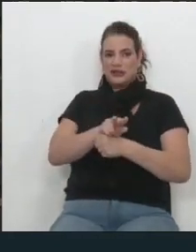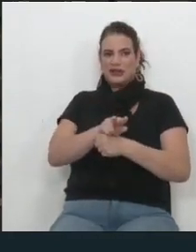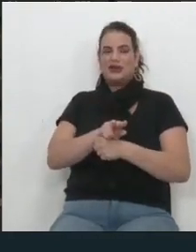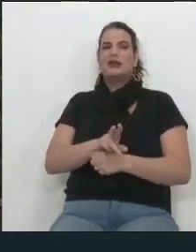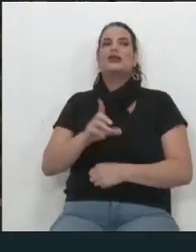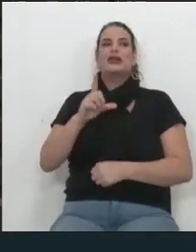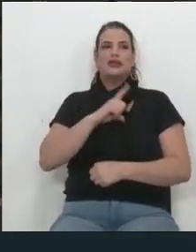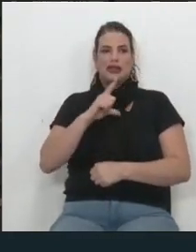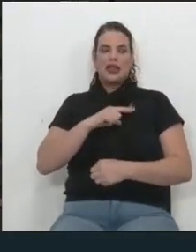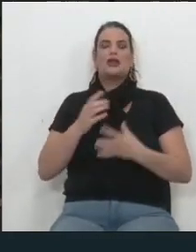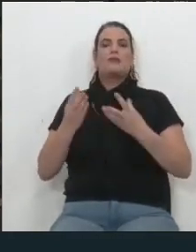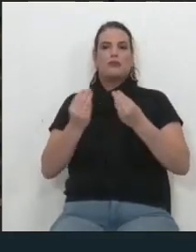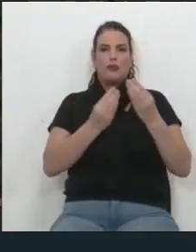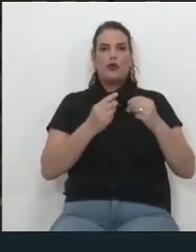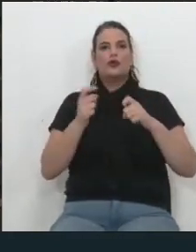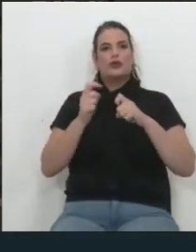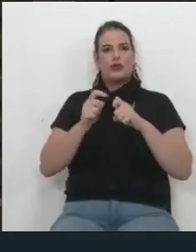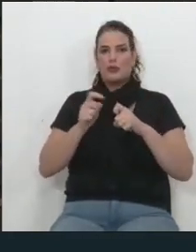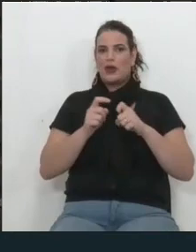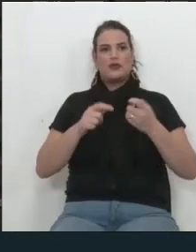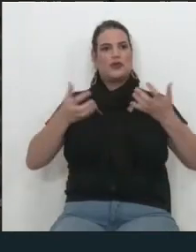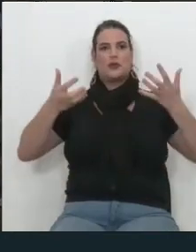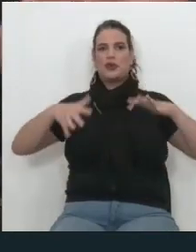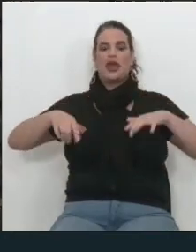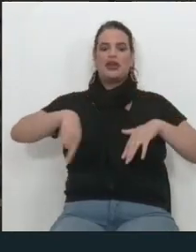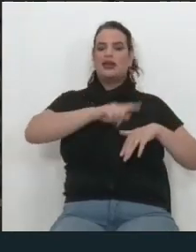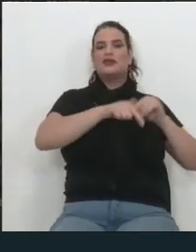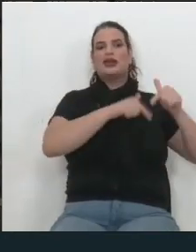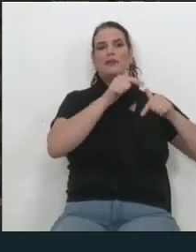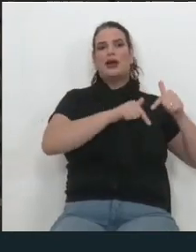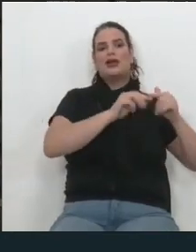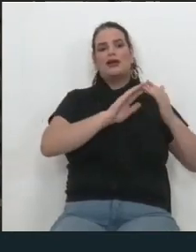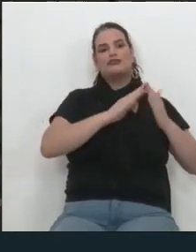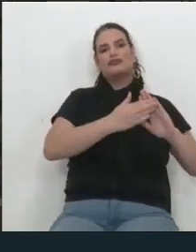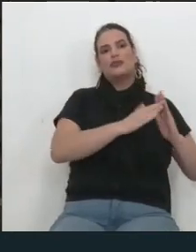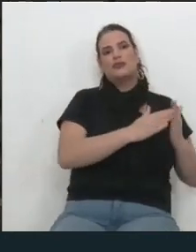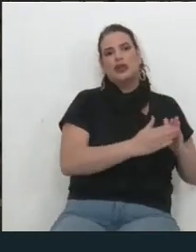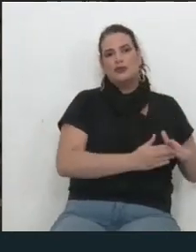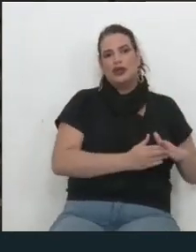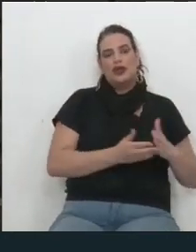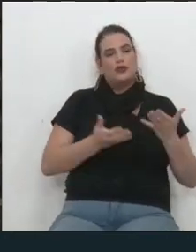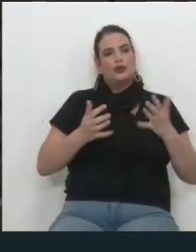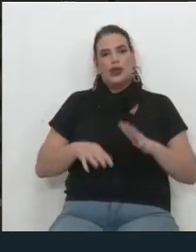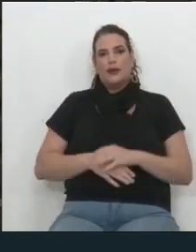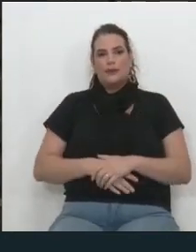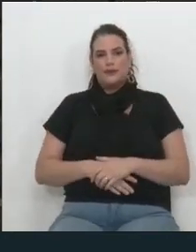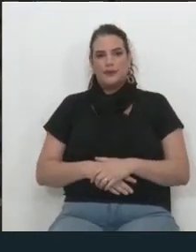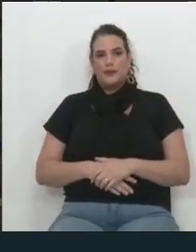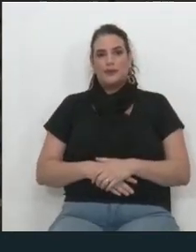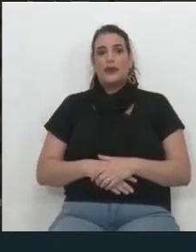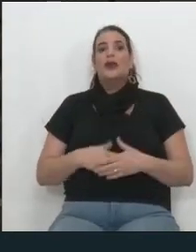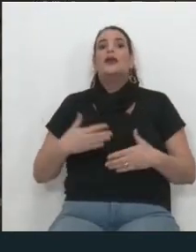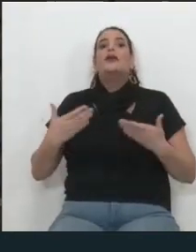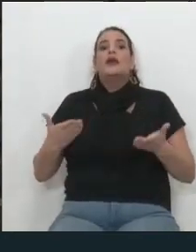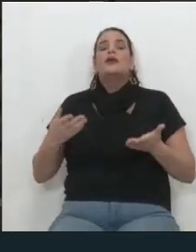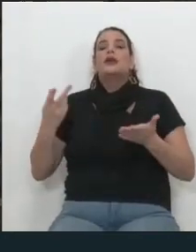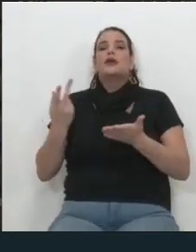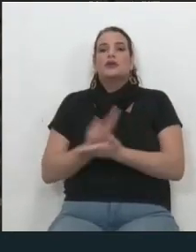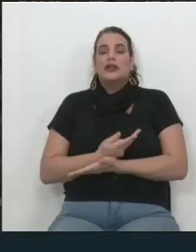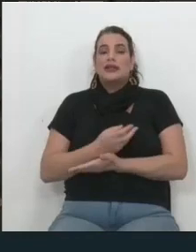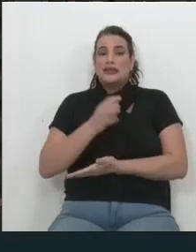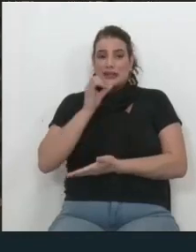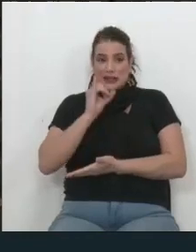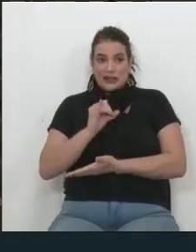Existem muitos médicos que não querem ir trabalhar nas UBS de periferia. E aí o que acontece? Se